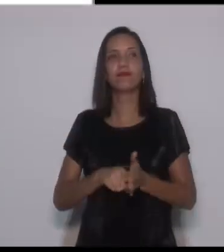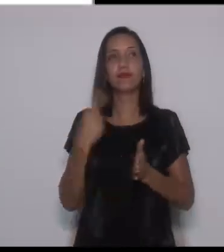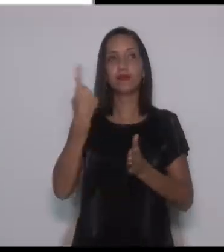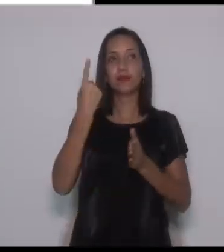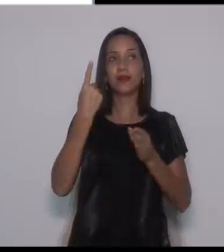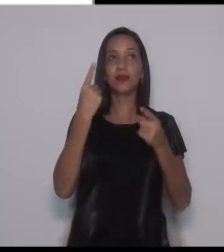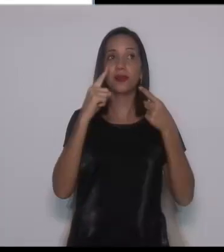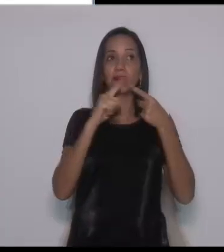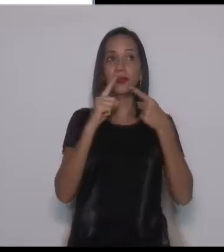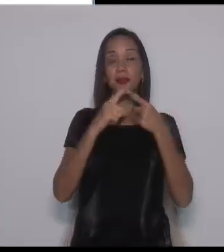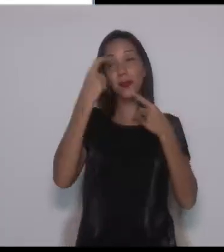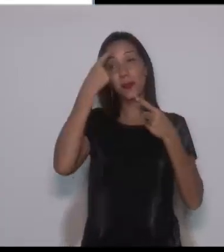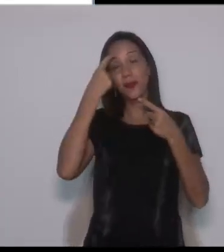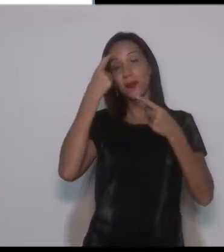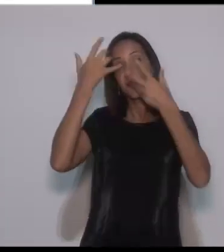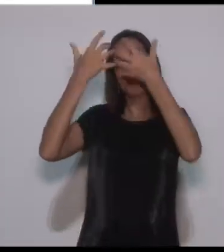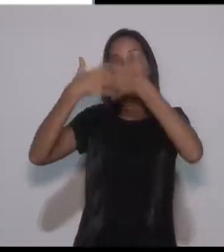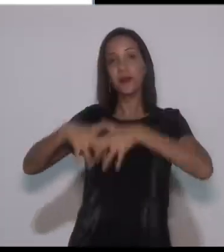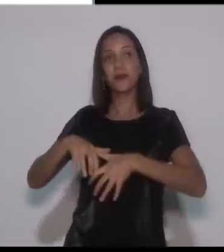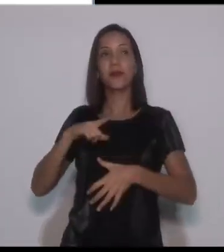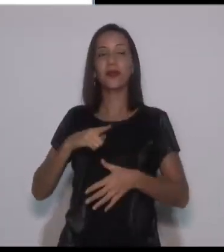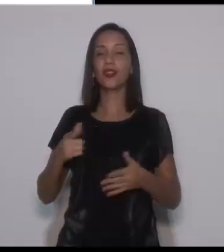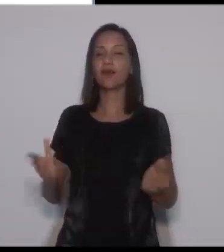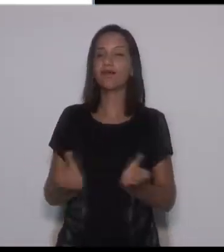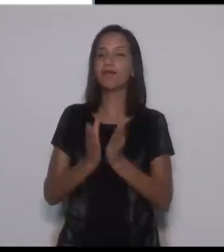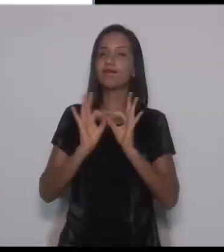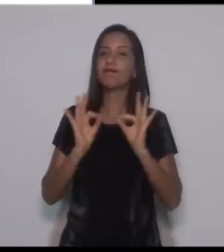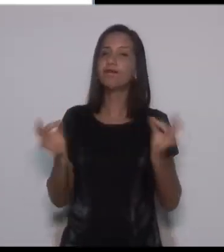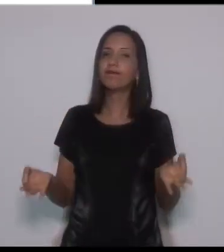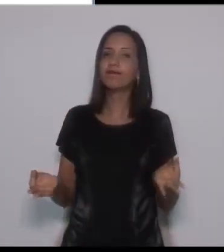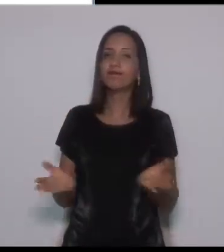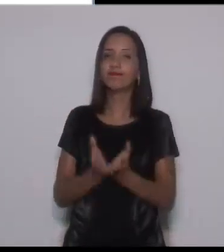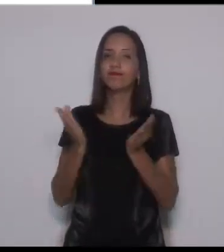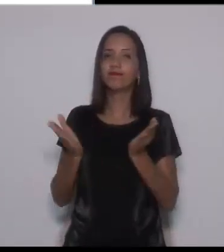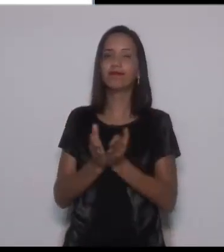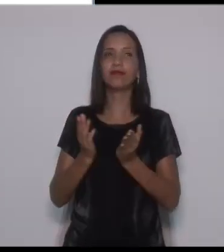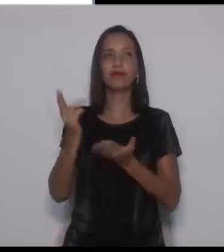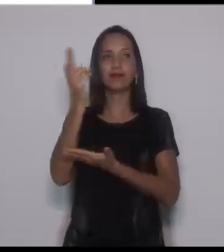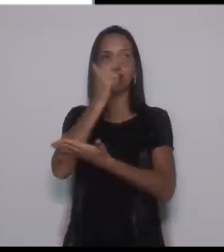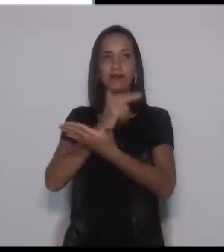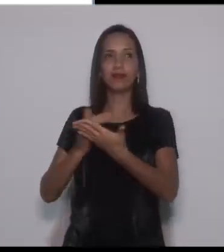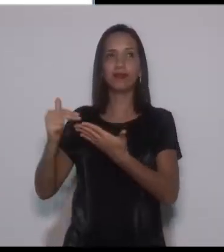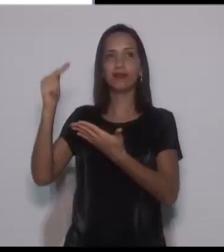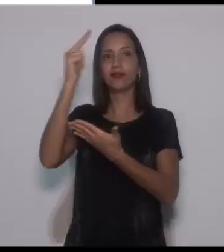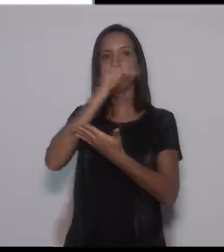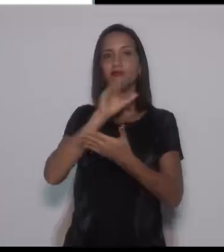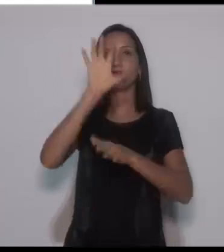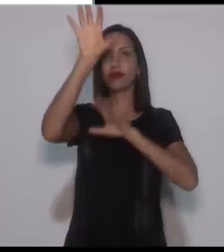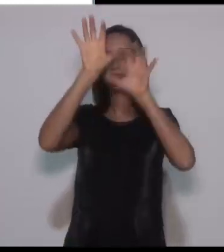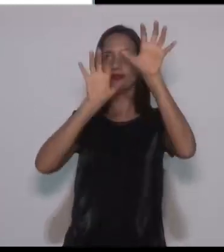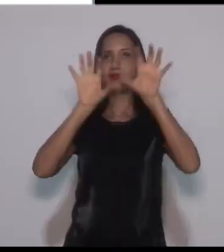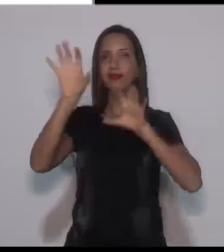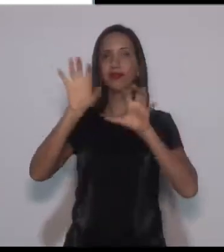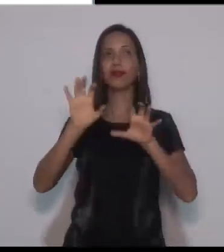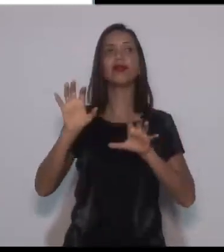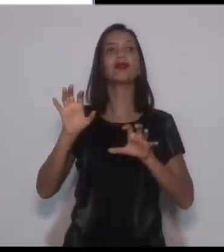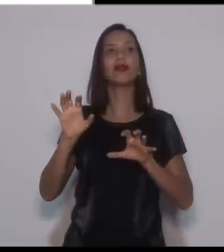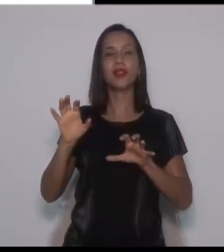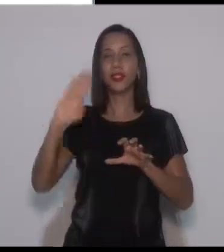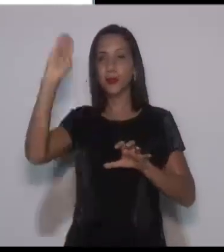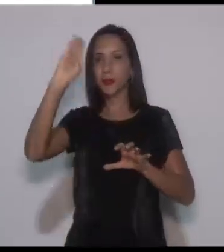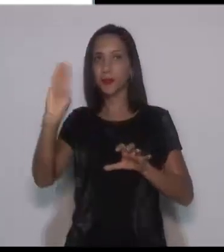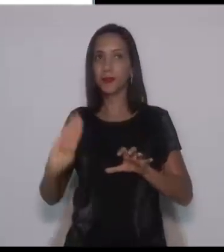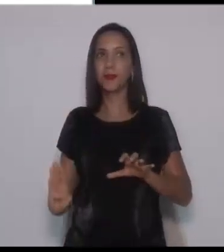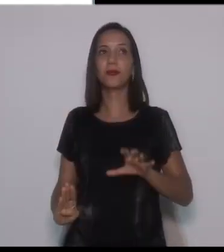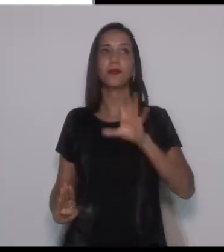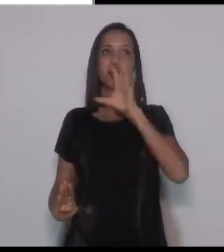gente pensar. Se a gente pensar a situação da pobreza, então ali o mapa do Brasil, dividido em duas cores, o laranja, que